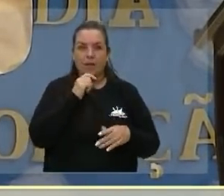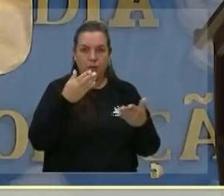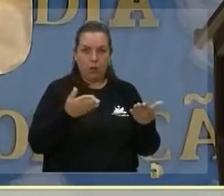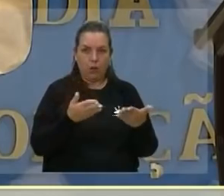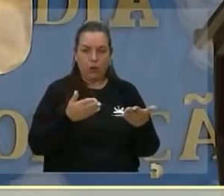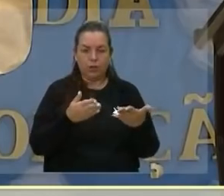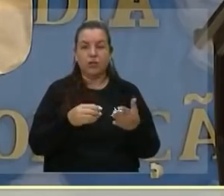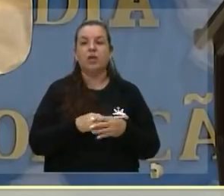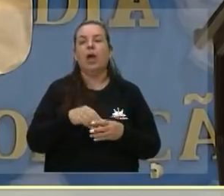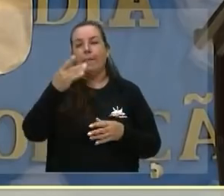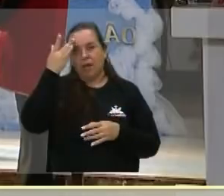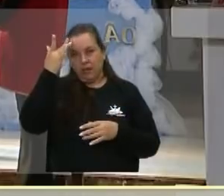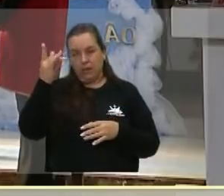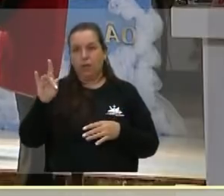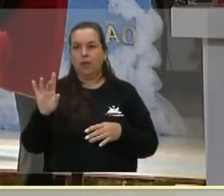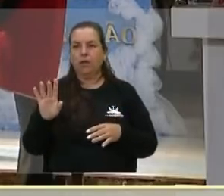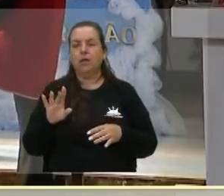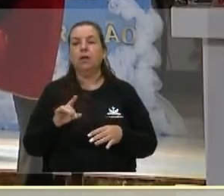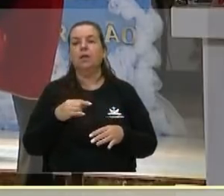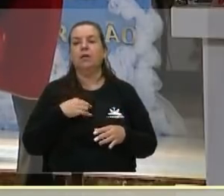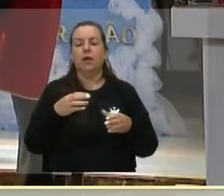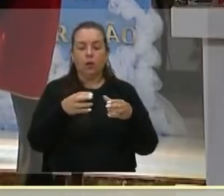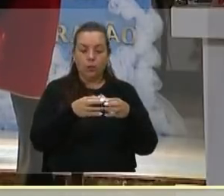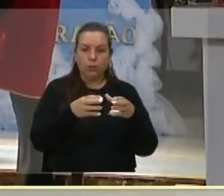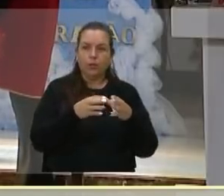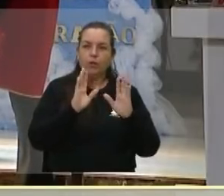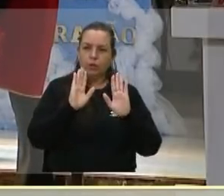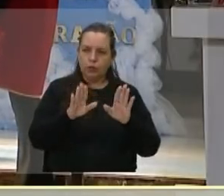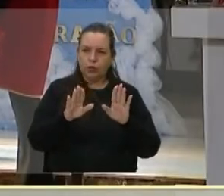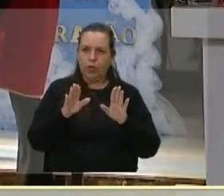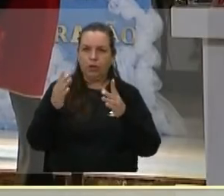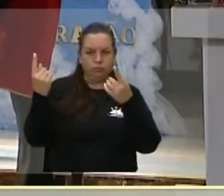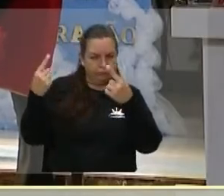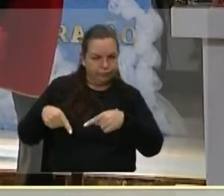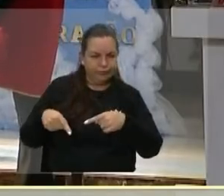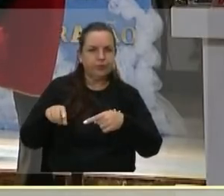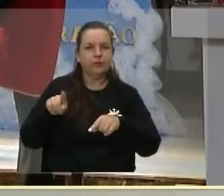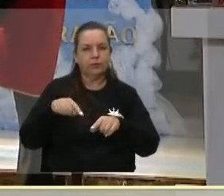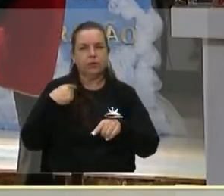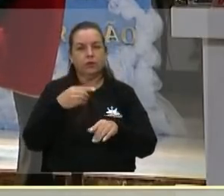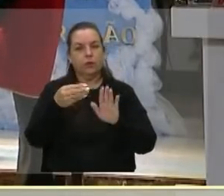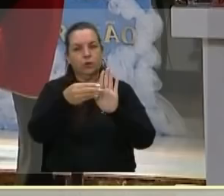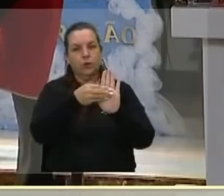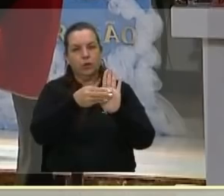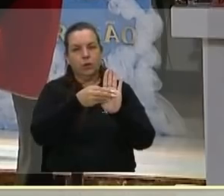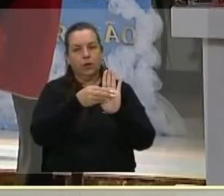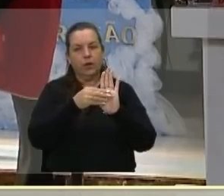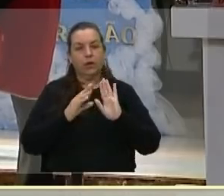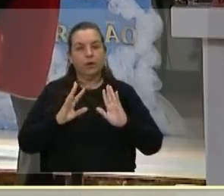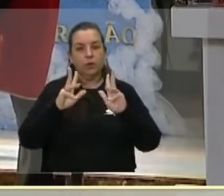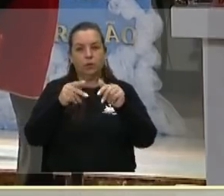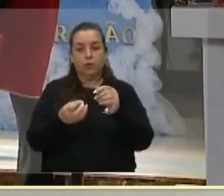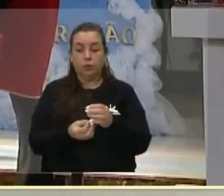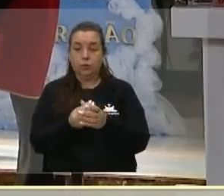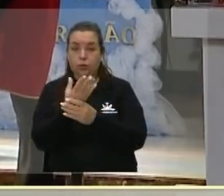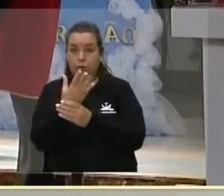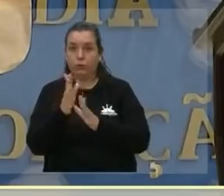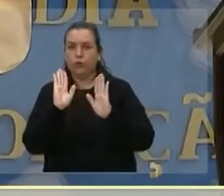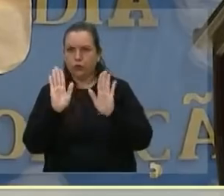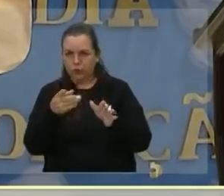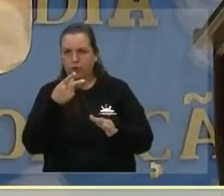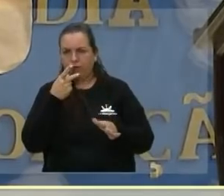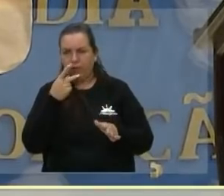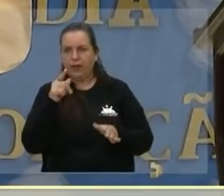hoje ou amanhã no máximo a minha equipe também tá desafiada nós vamos colocar os frutos que eu já